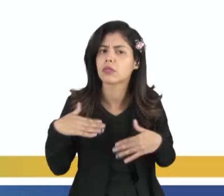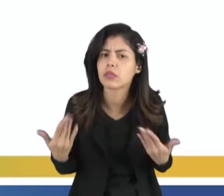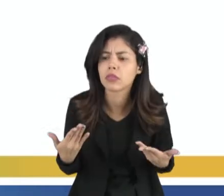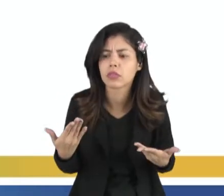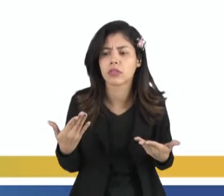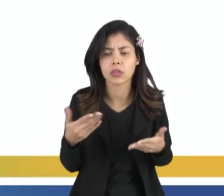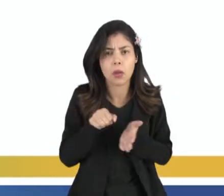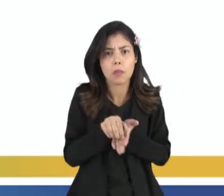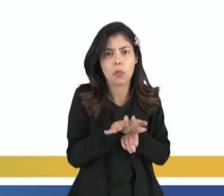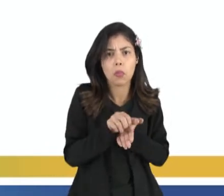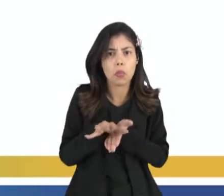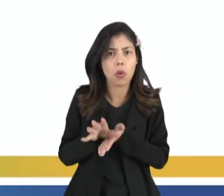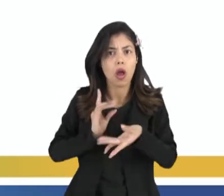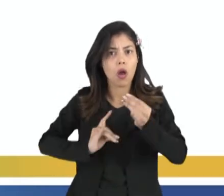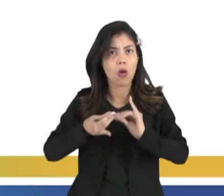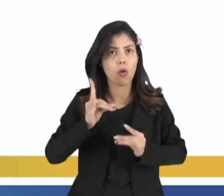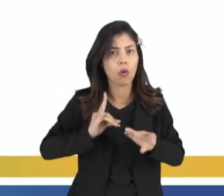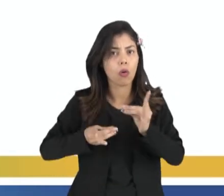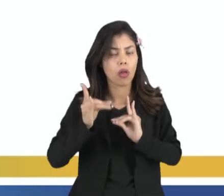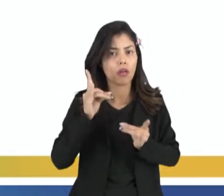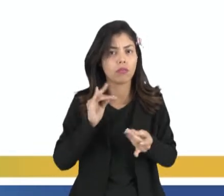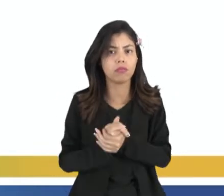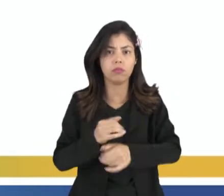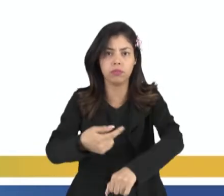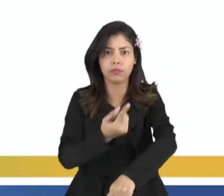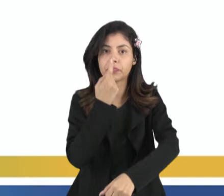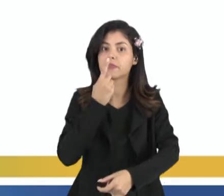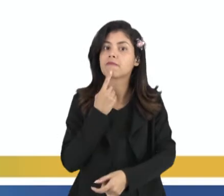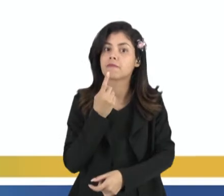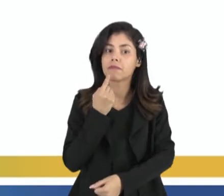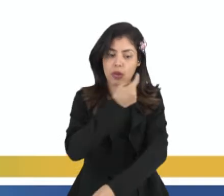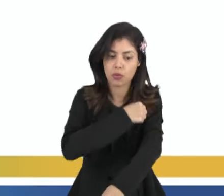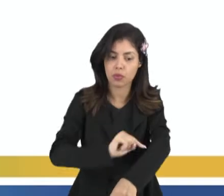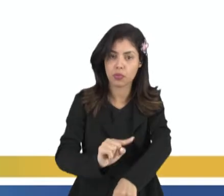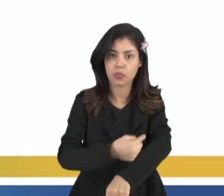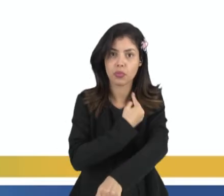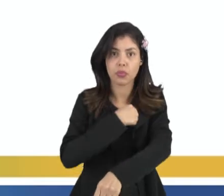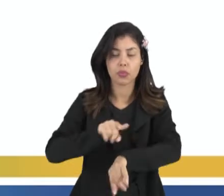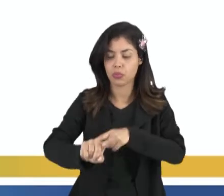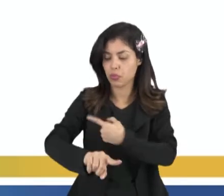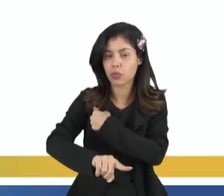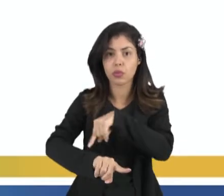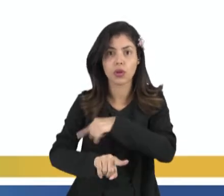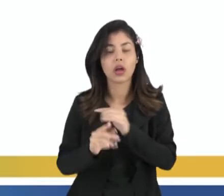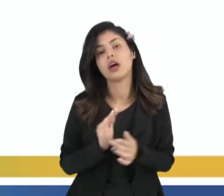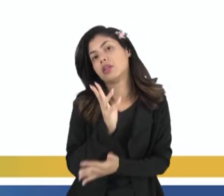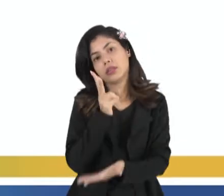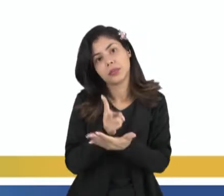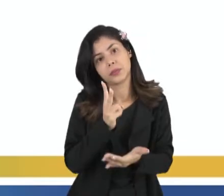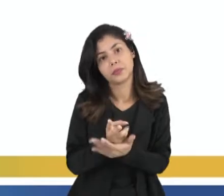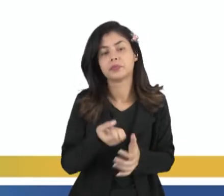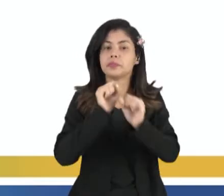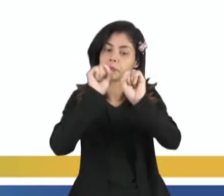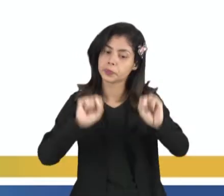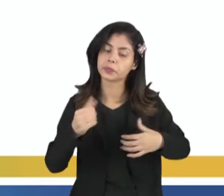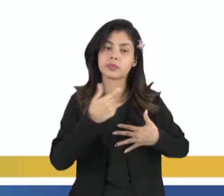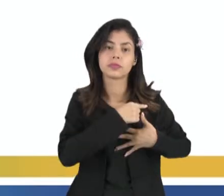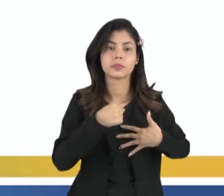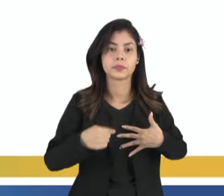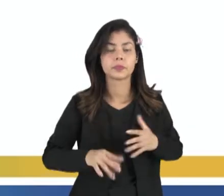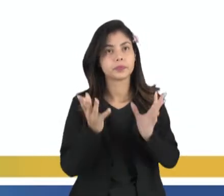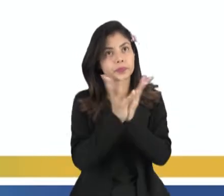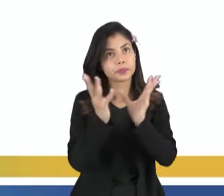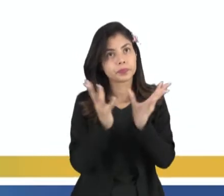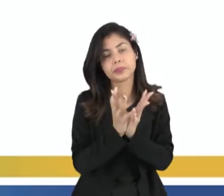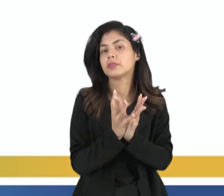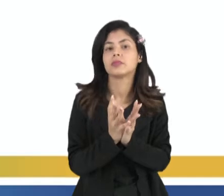De secretar os hormônios dentro da nossa corrente sanguínea, tá? E é o sistema endócrino, né? Esse